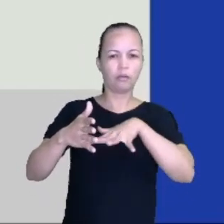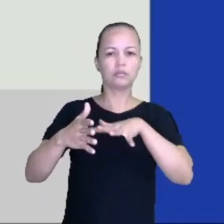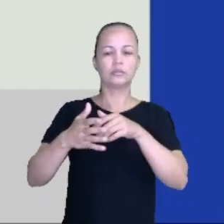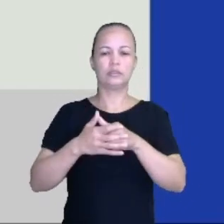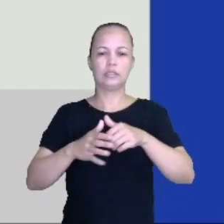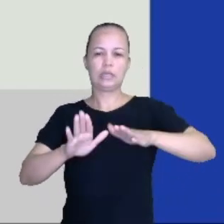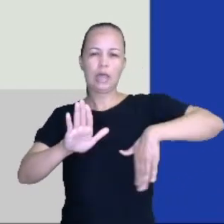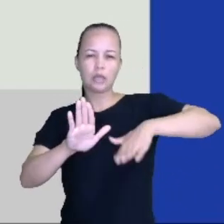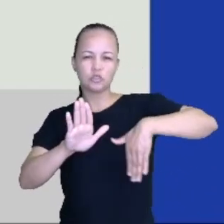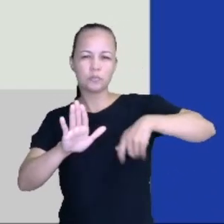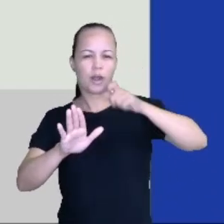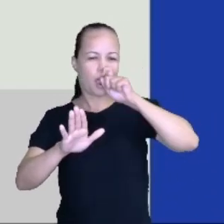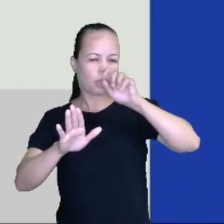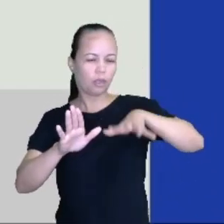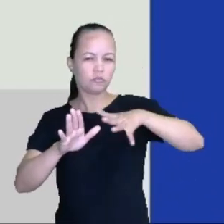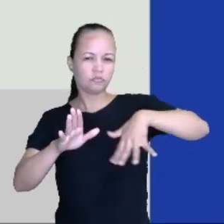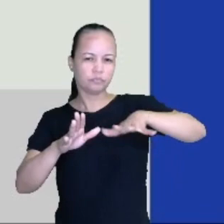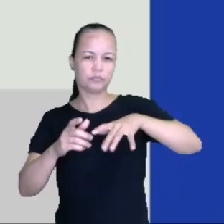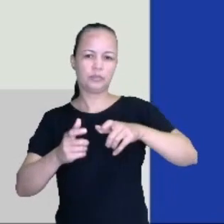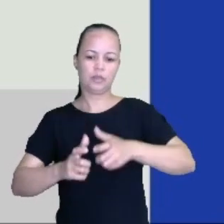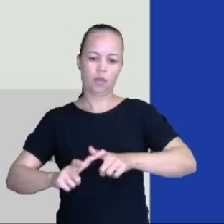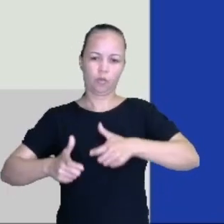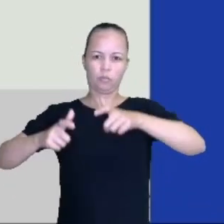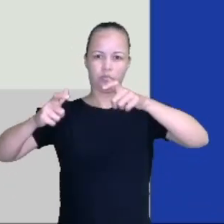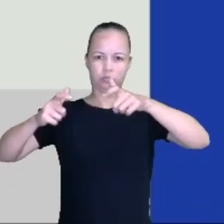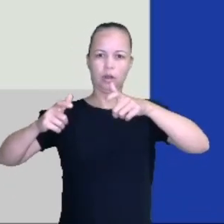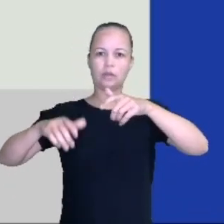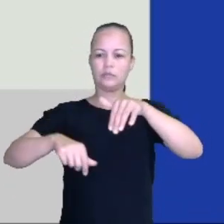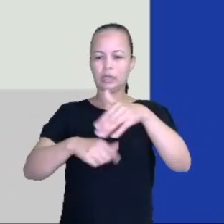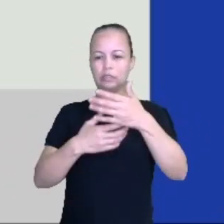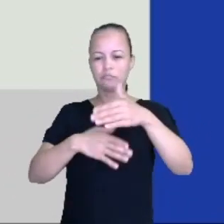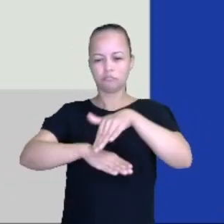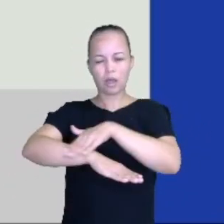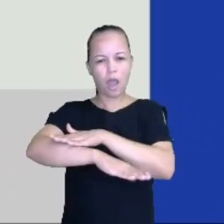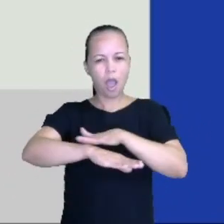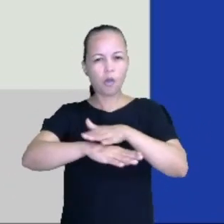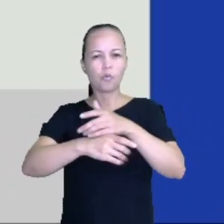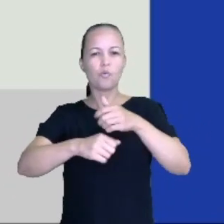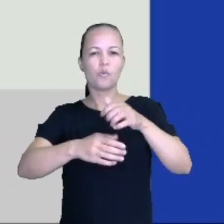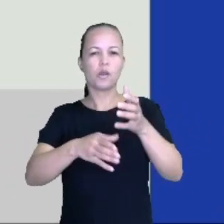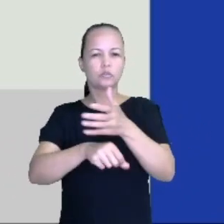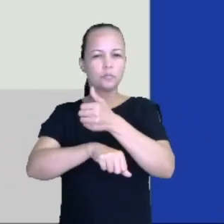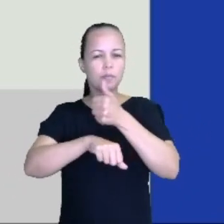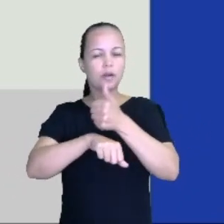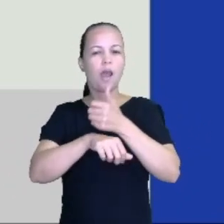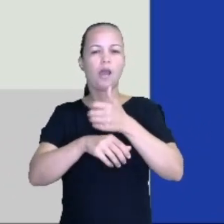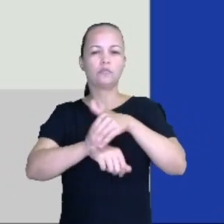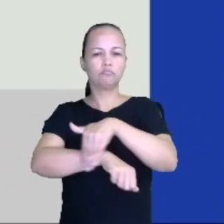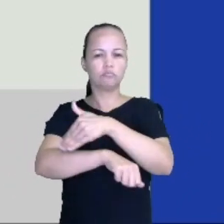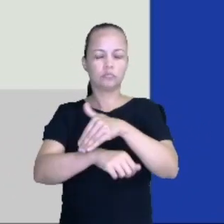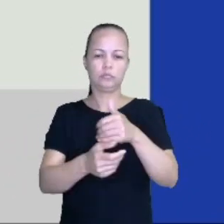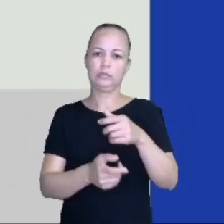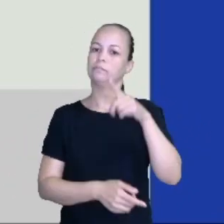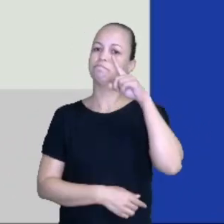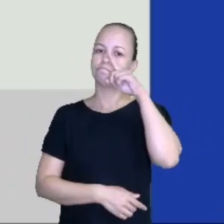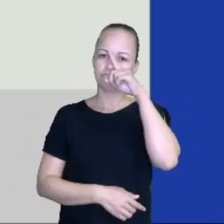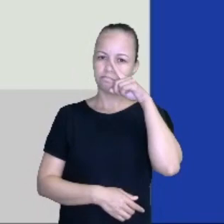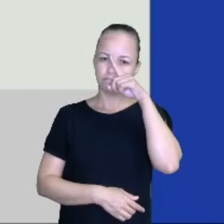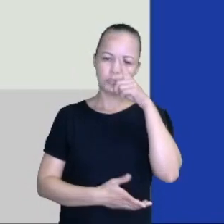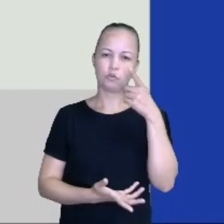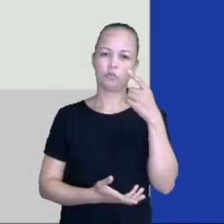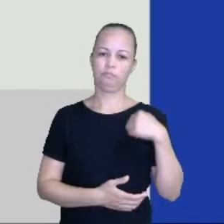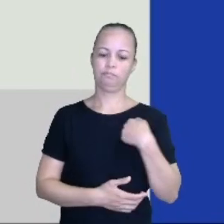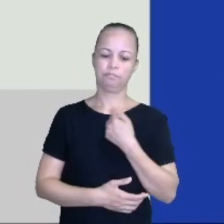o lixo amontoado em lugares públicos, calçadas, praças e ruas. Isso é muito perigoso para a